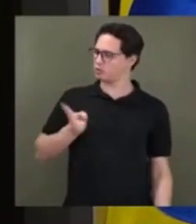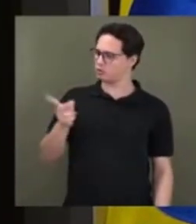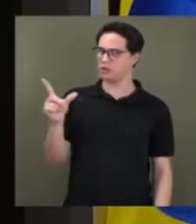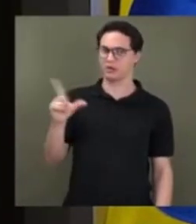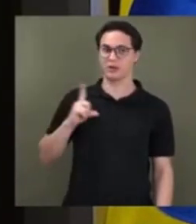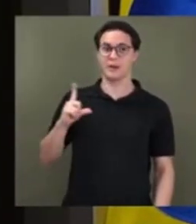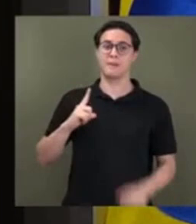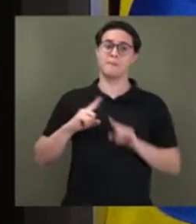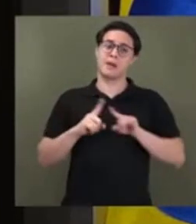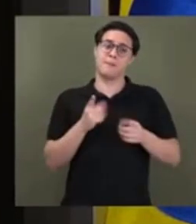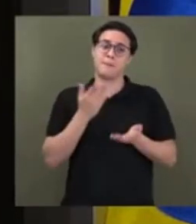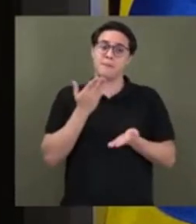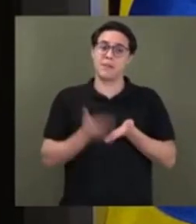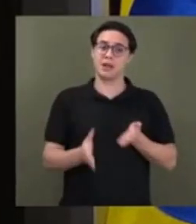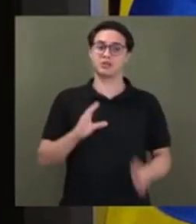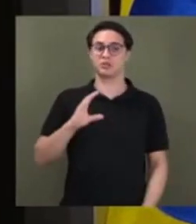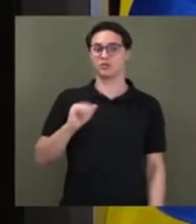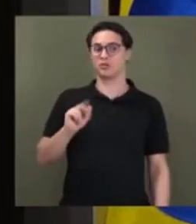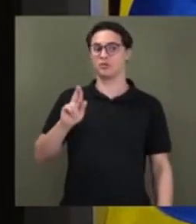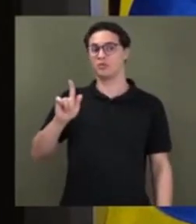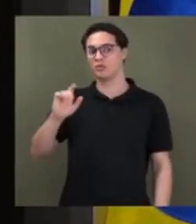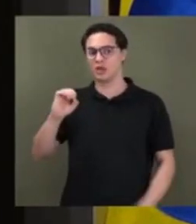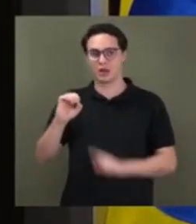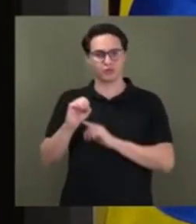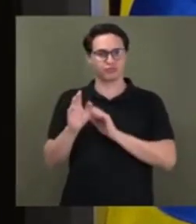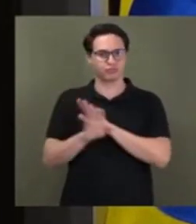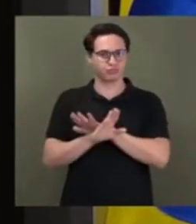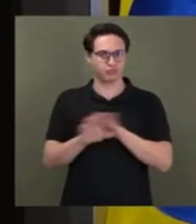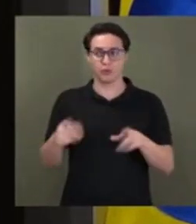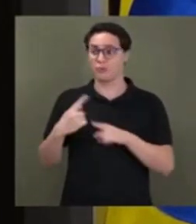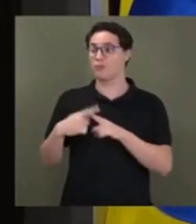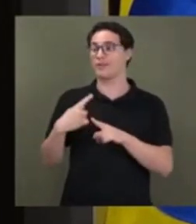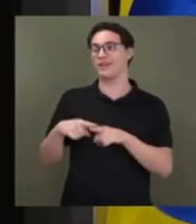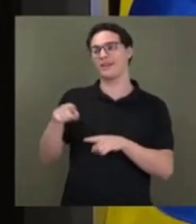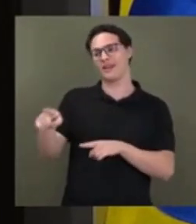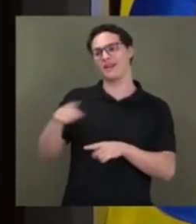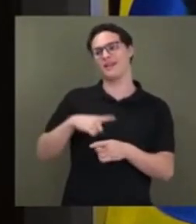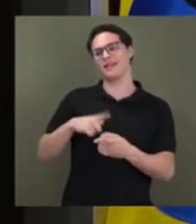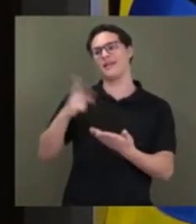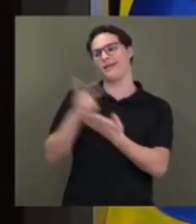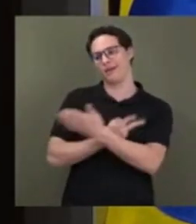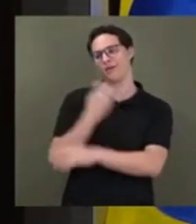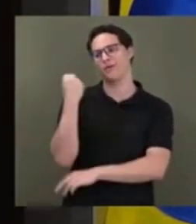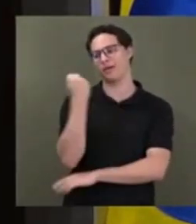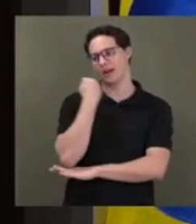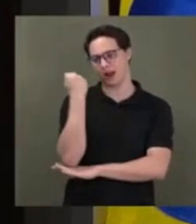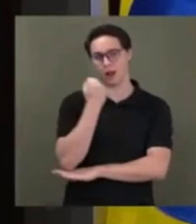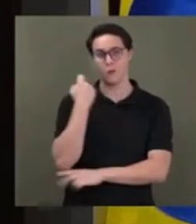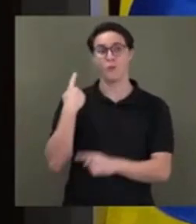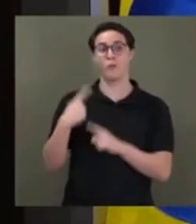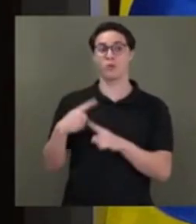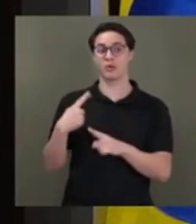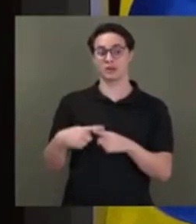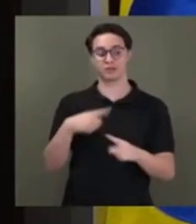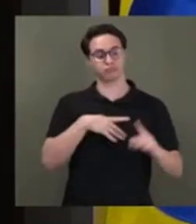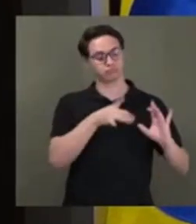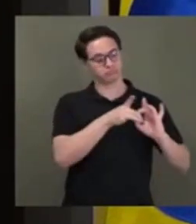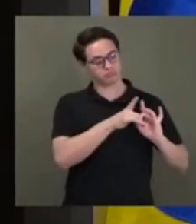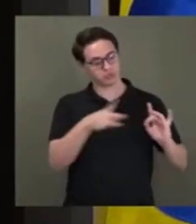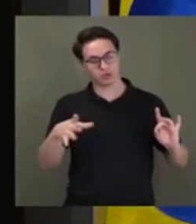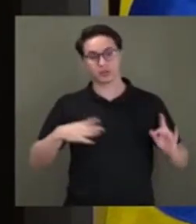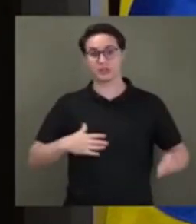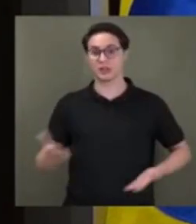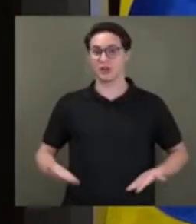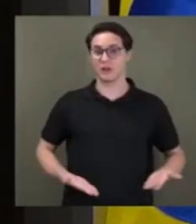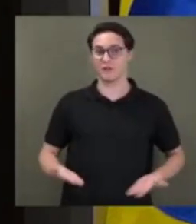Ele apenas, por ter praticado uma falta grave, por ter sido desligado do serviço